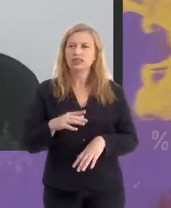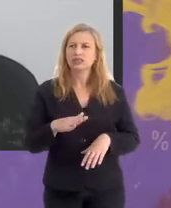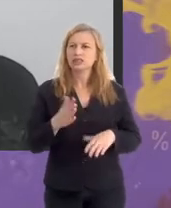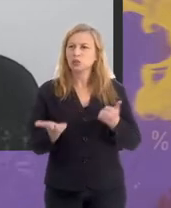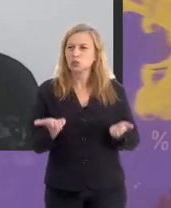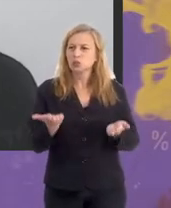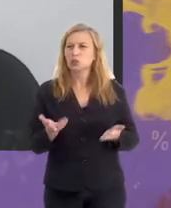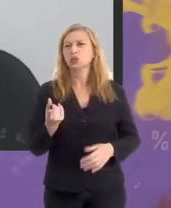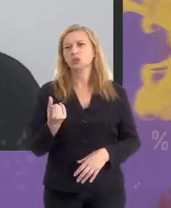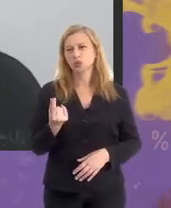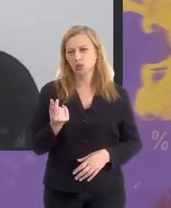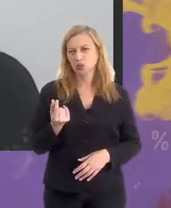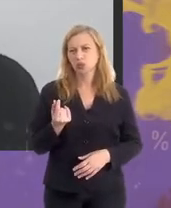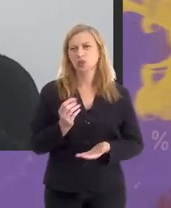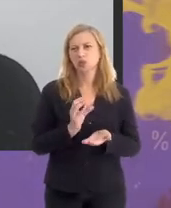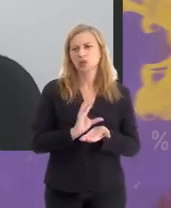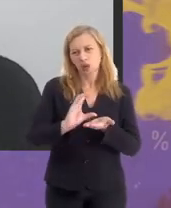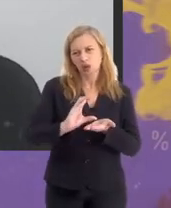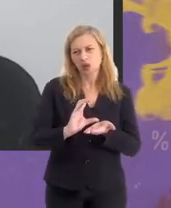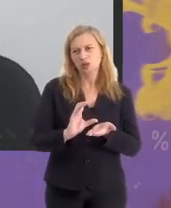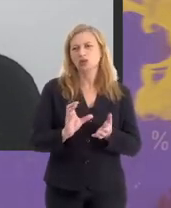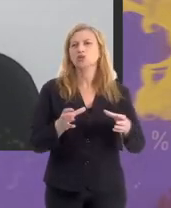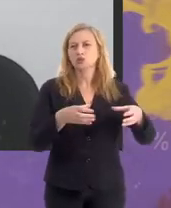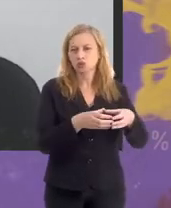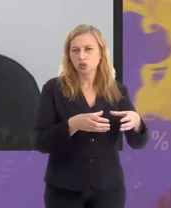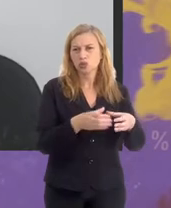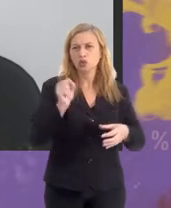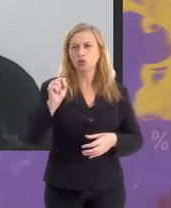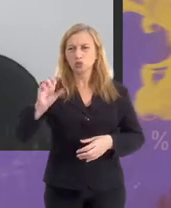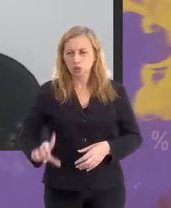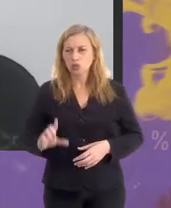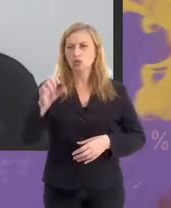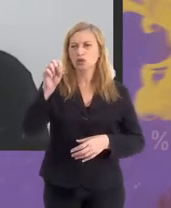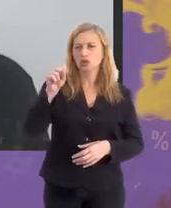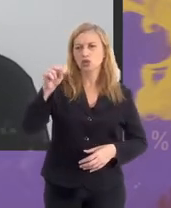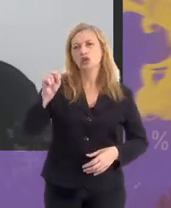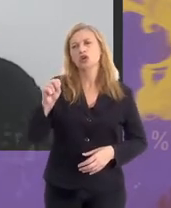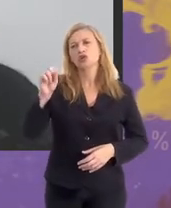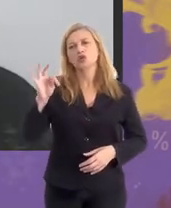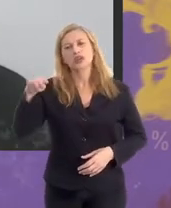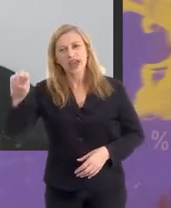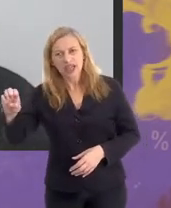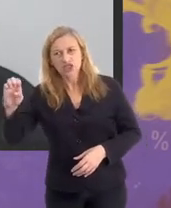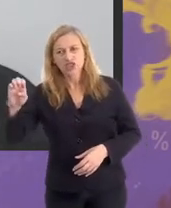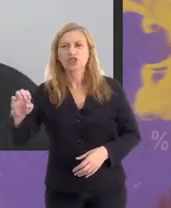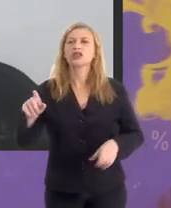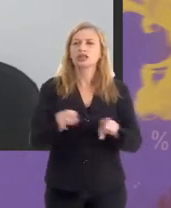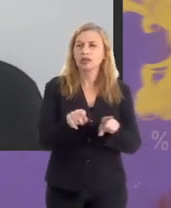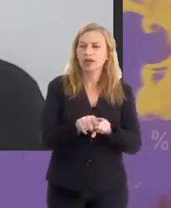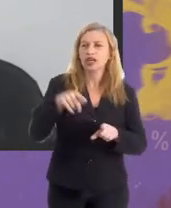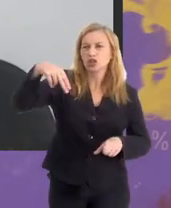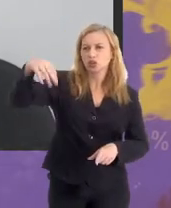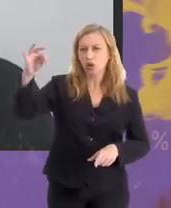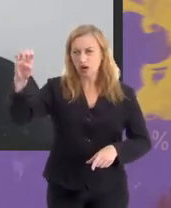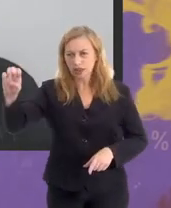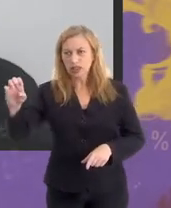existe um desequilíbrio né financeiro na estrutura dos clubes do Sul e Sudeste com relação aos clubes do Nordeste entre